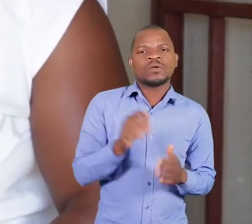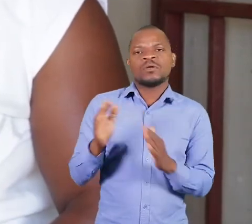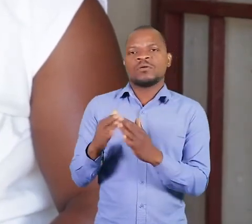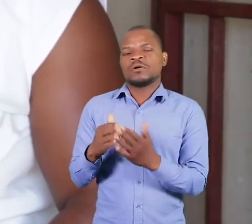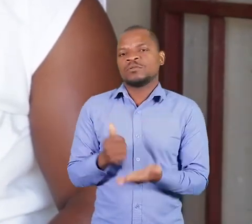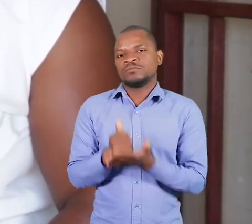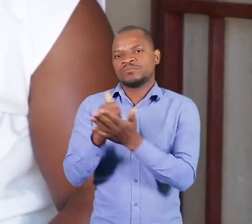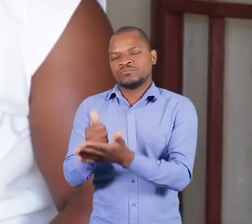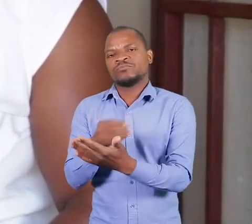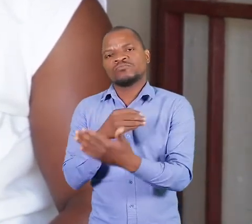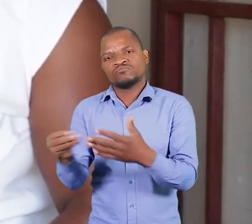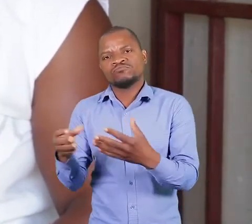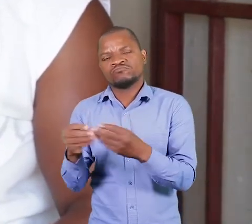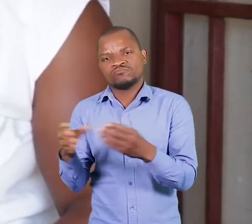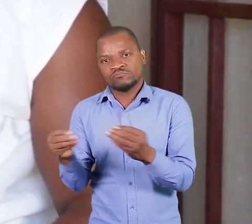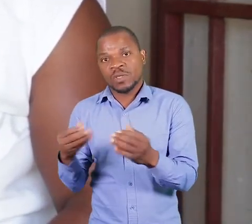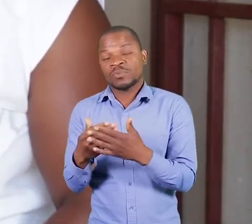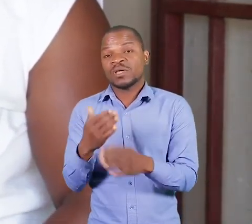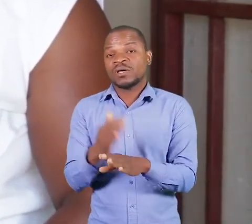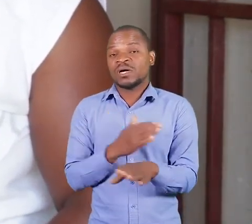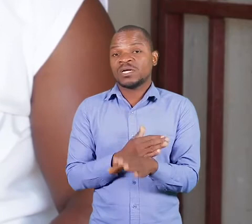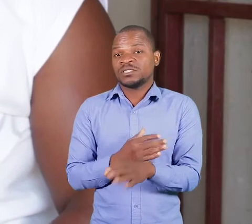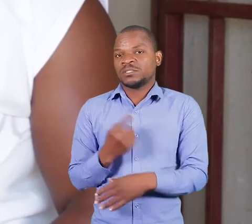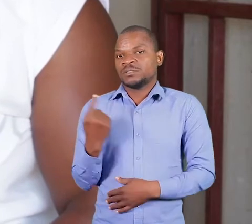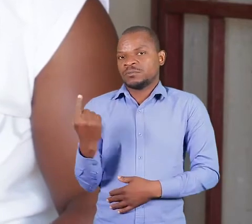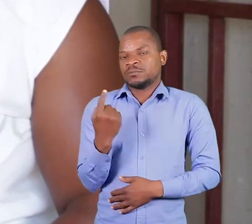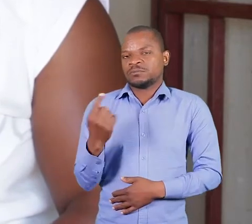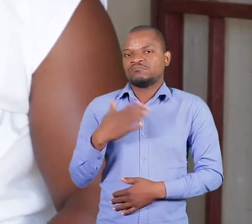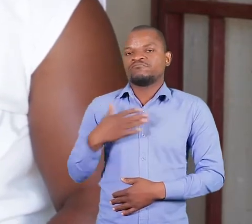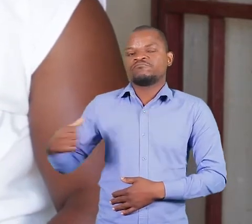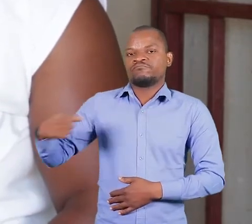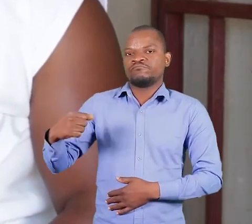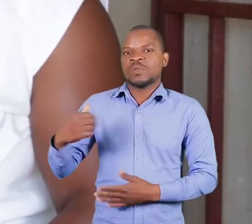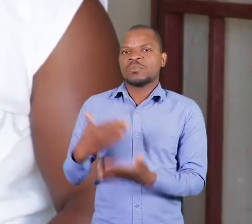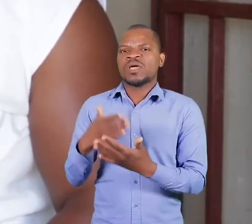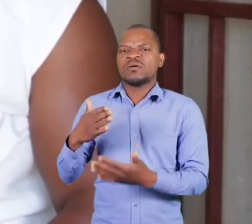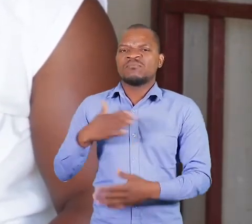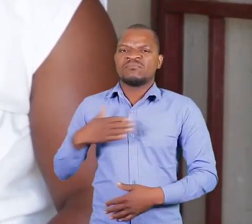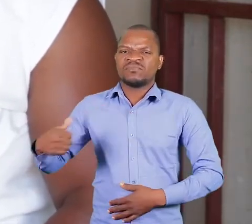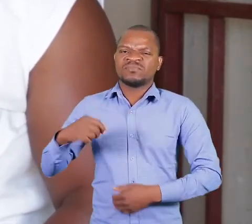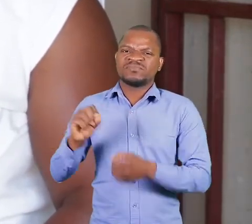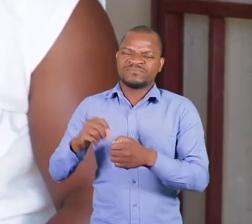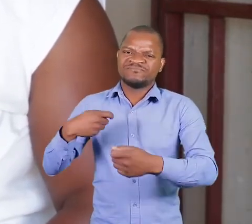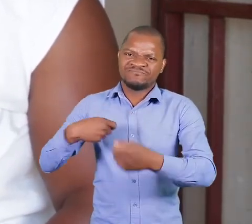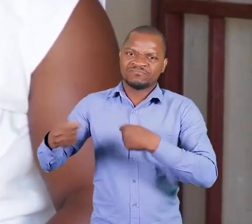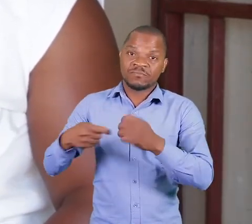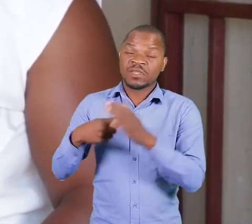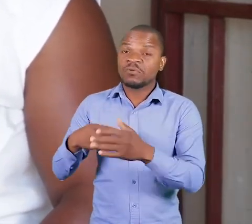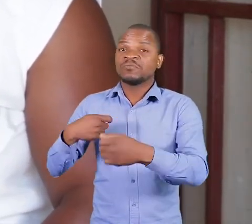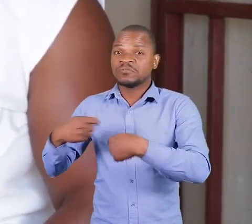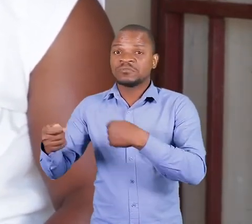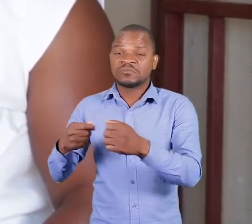família. Diferente de antes, meu marido faz conta própria até agora. Então, se ele